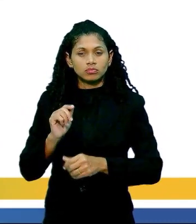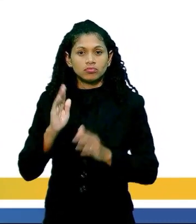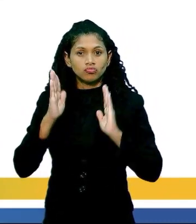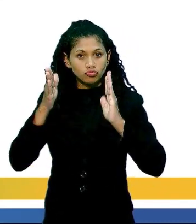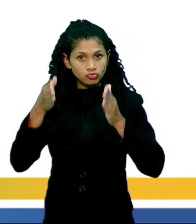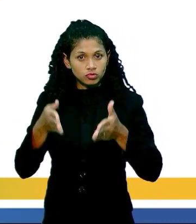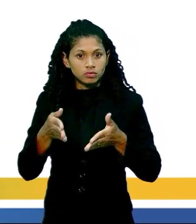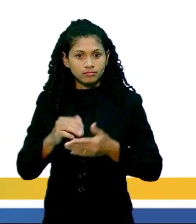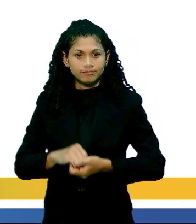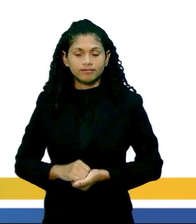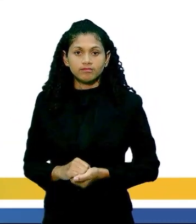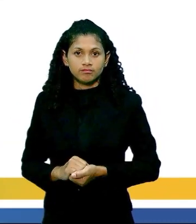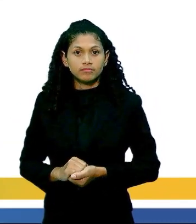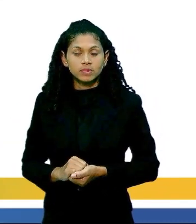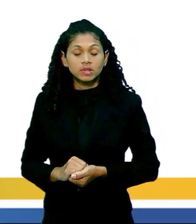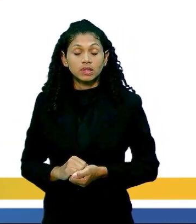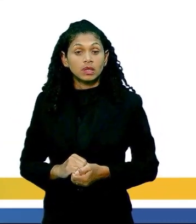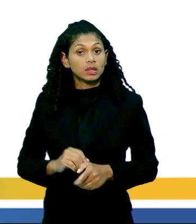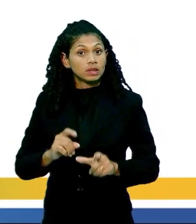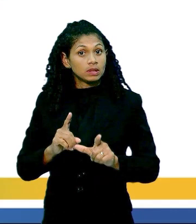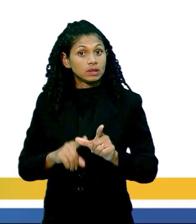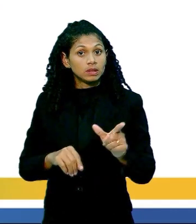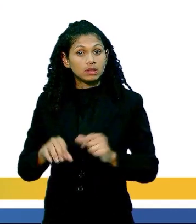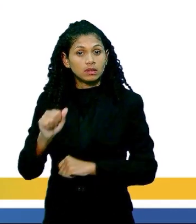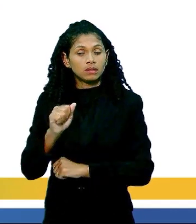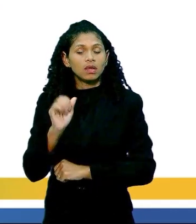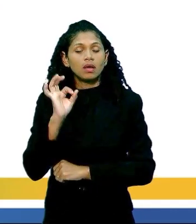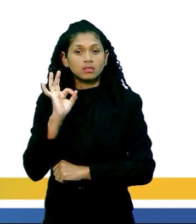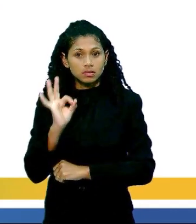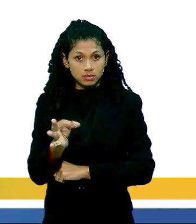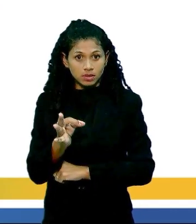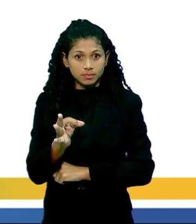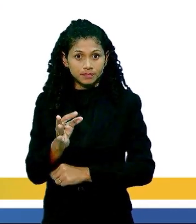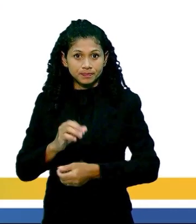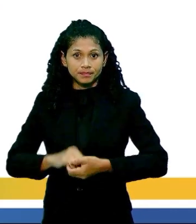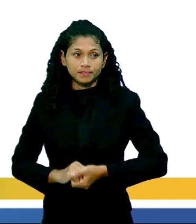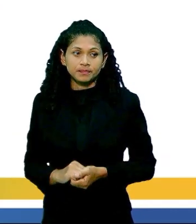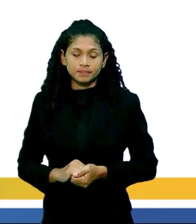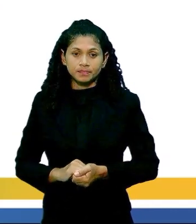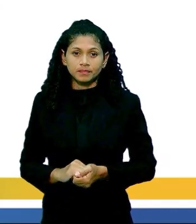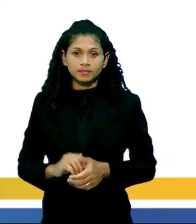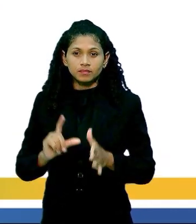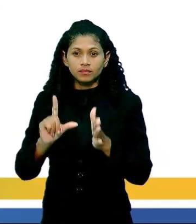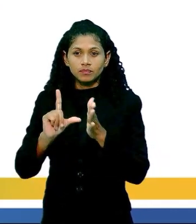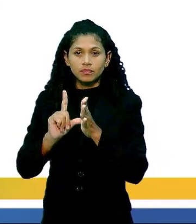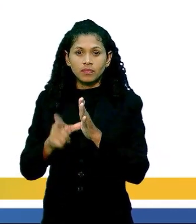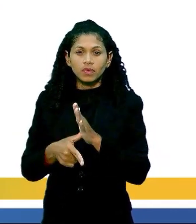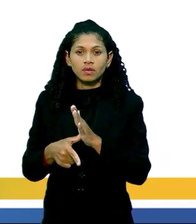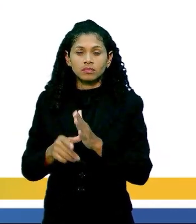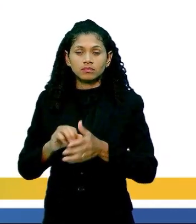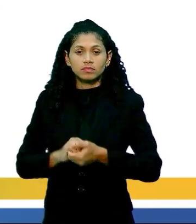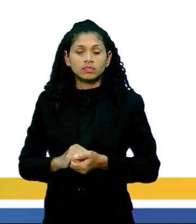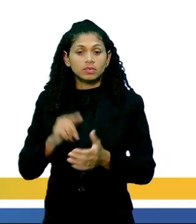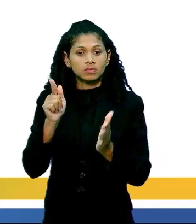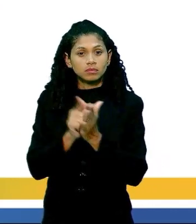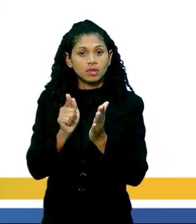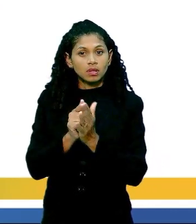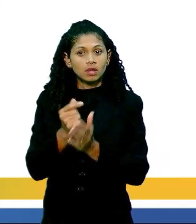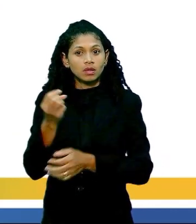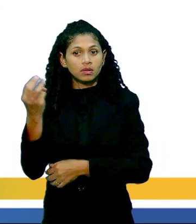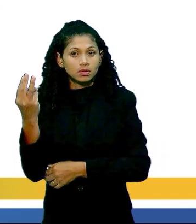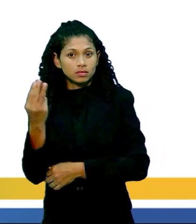Aquela primeirona que nós vacilamos. Próxima. Página 33,